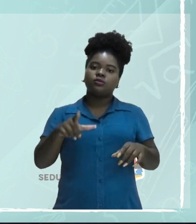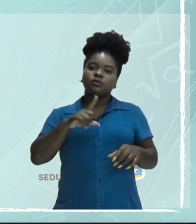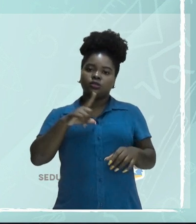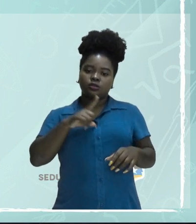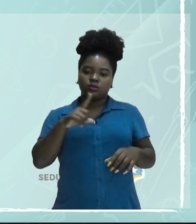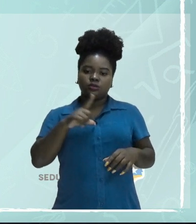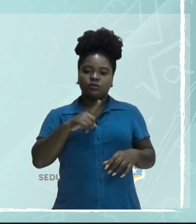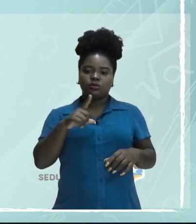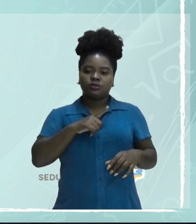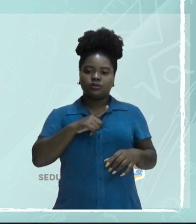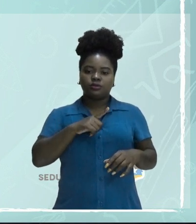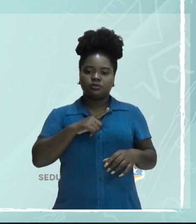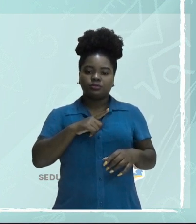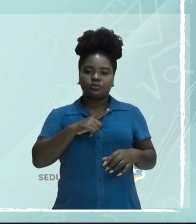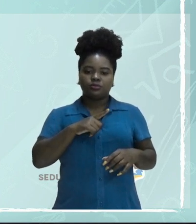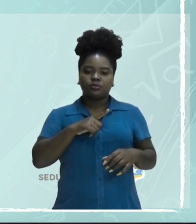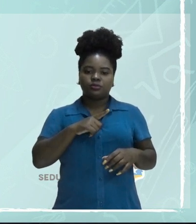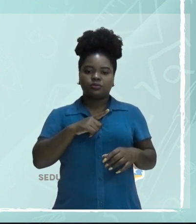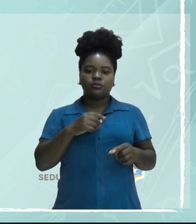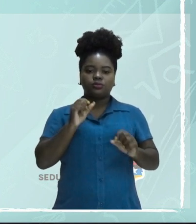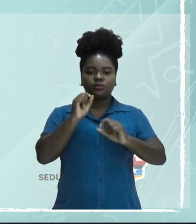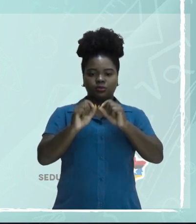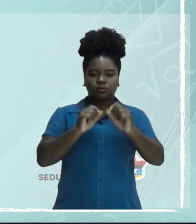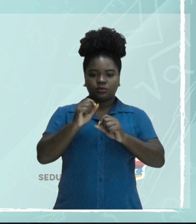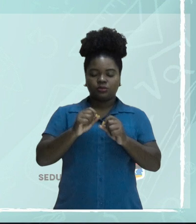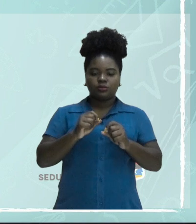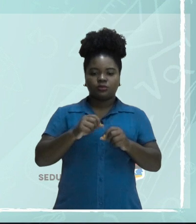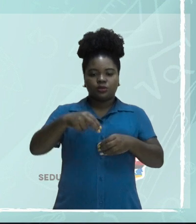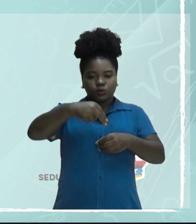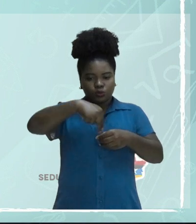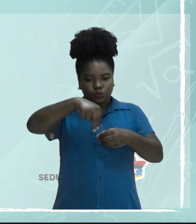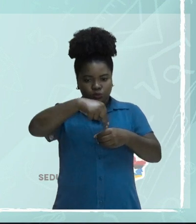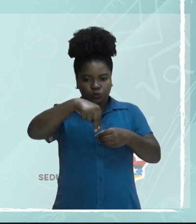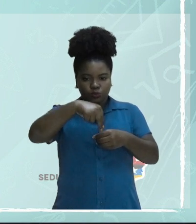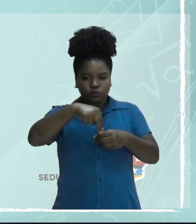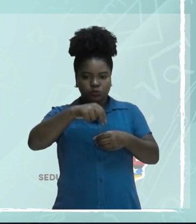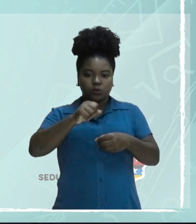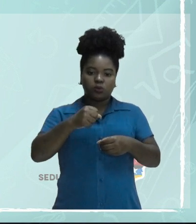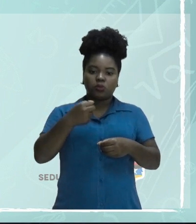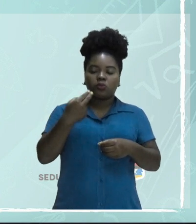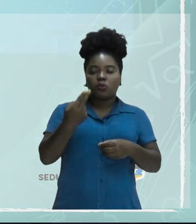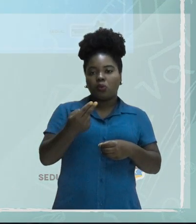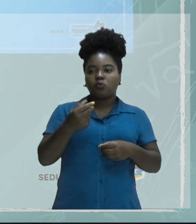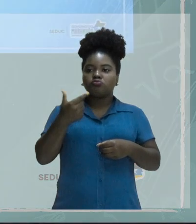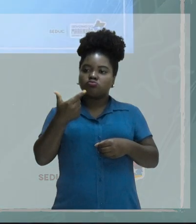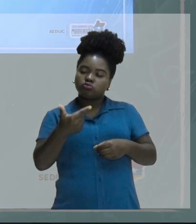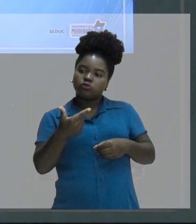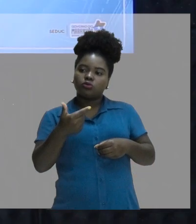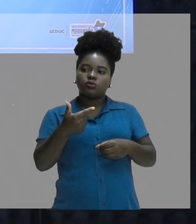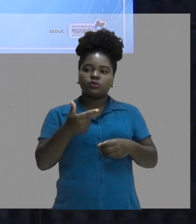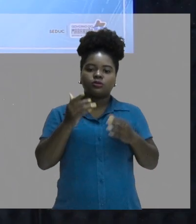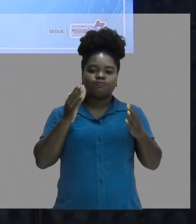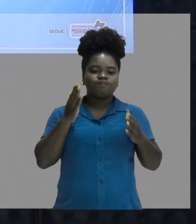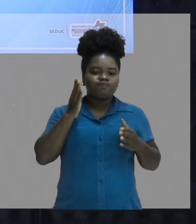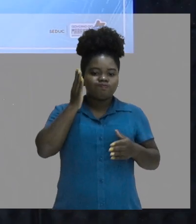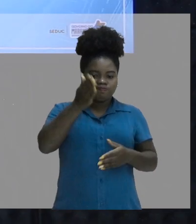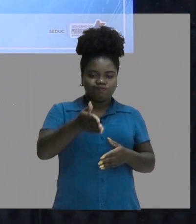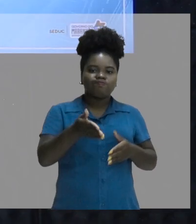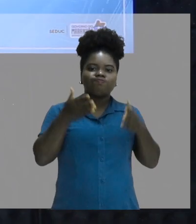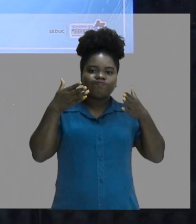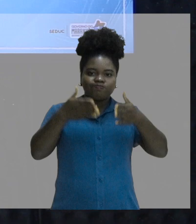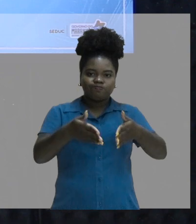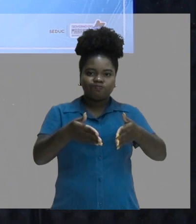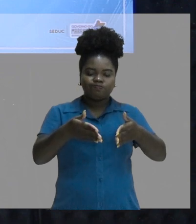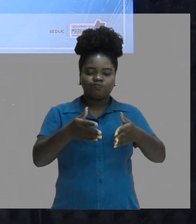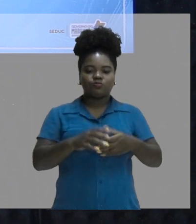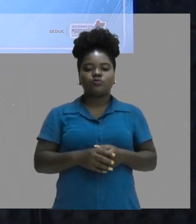células alongadas e ramificadas, dotadas de um núcleo ou 2 núcleos centrais. Perceba que eu coloquei aqui em negrito,